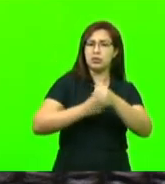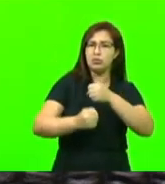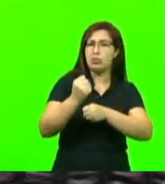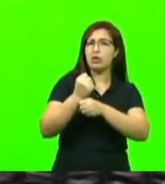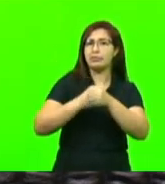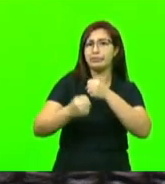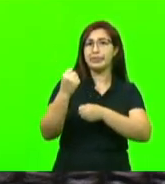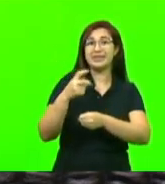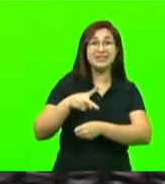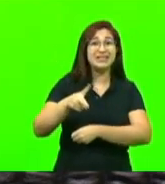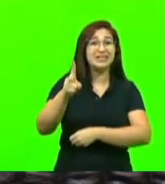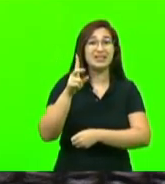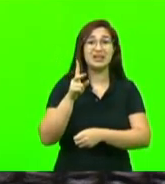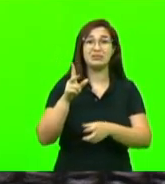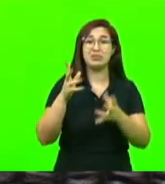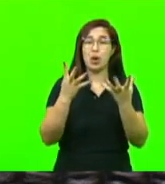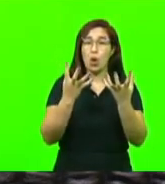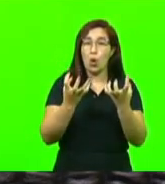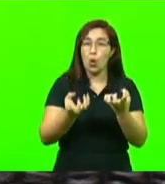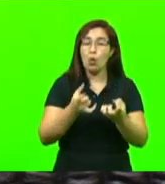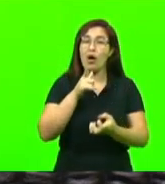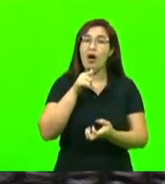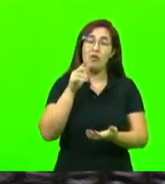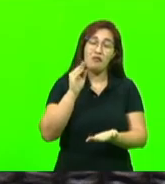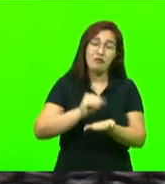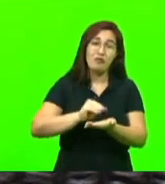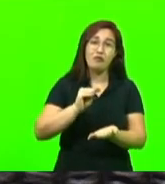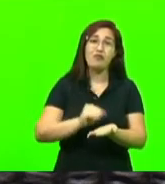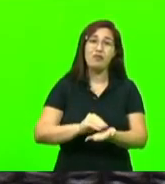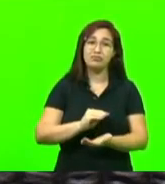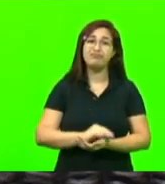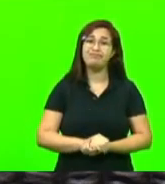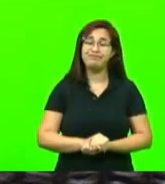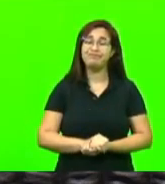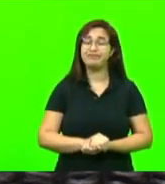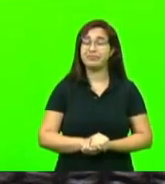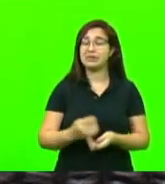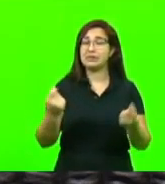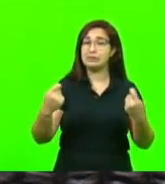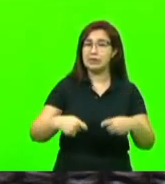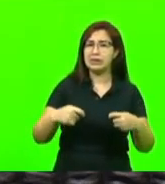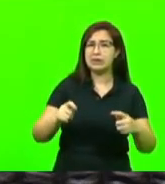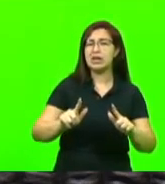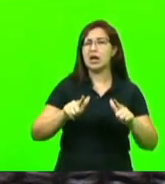essa questão das estiagens, e é preciso que hajam ações